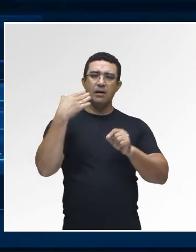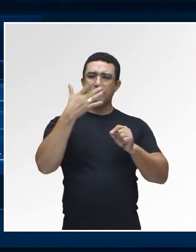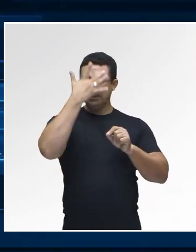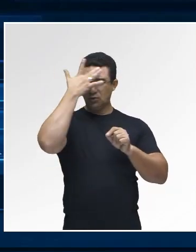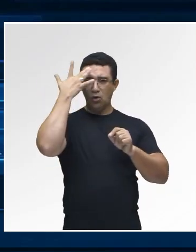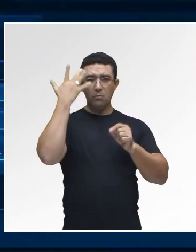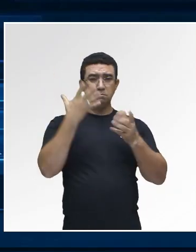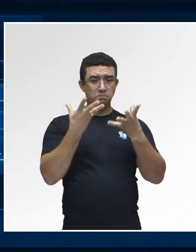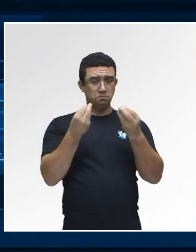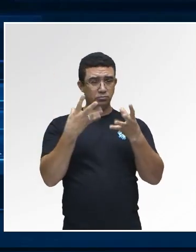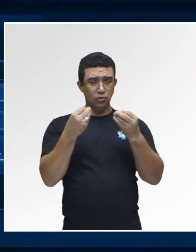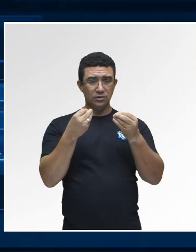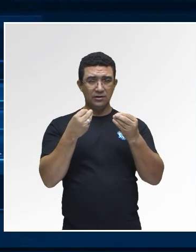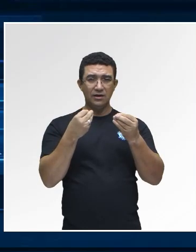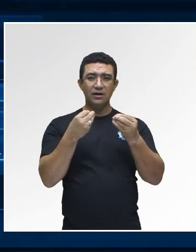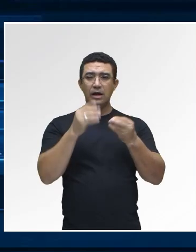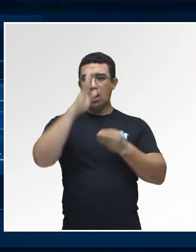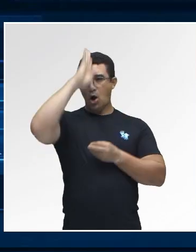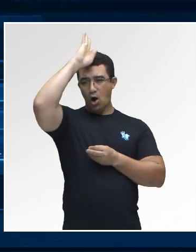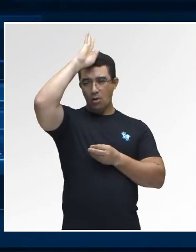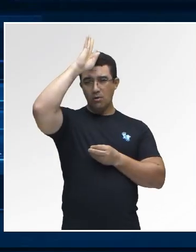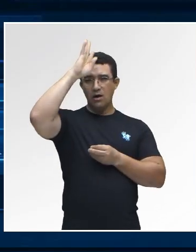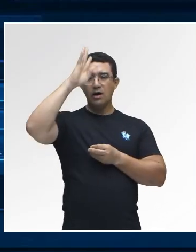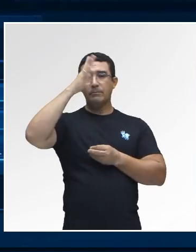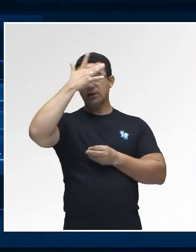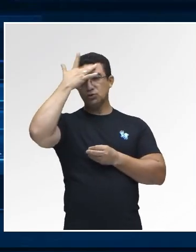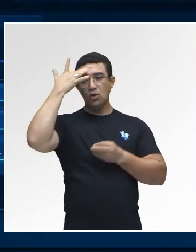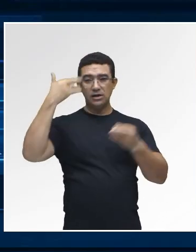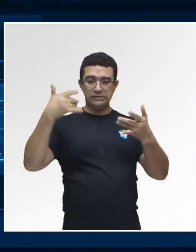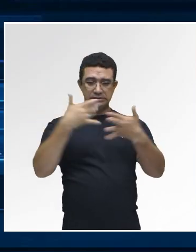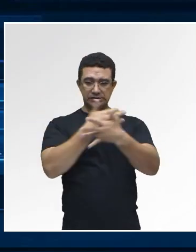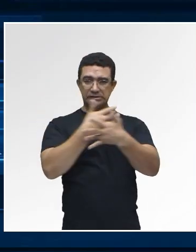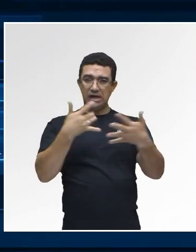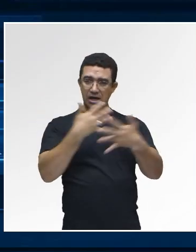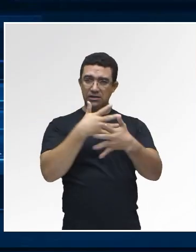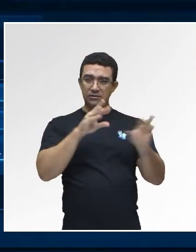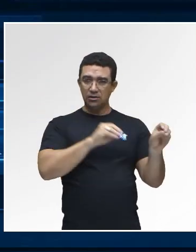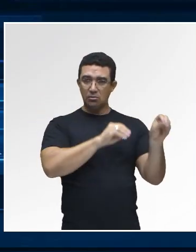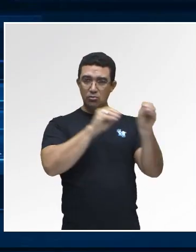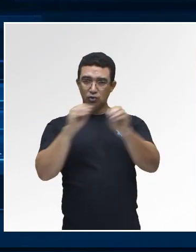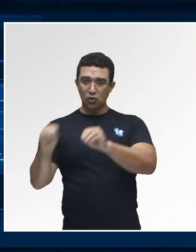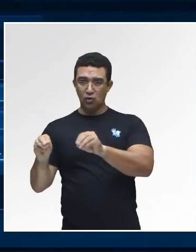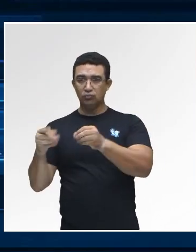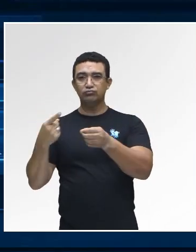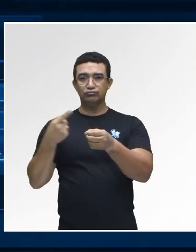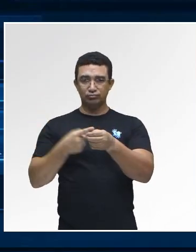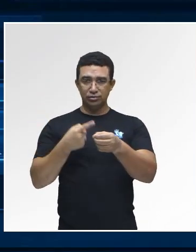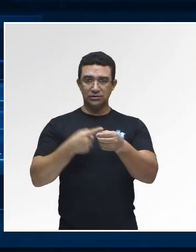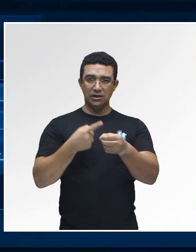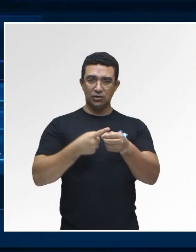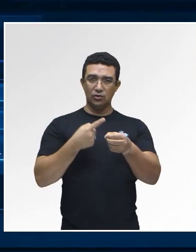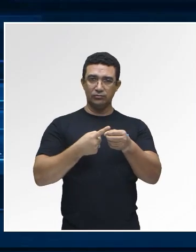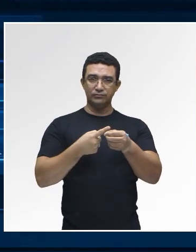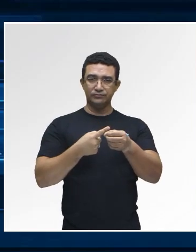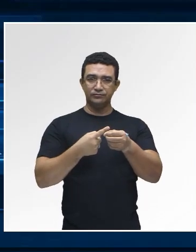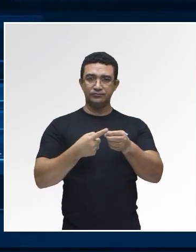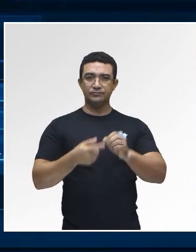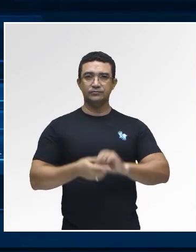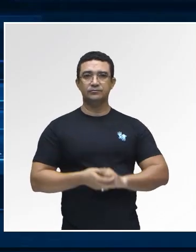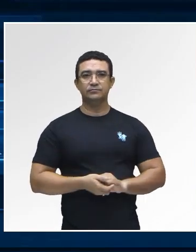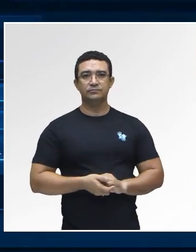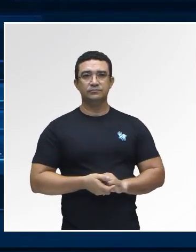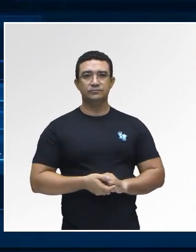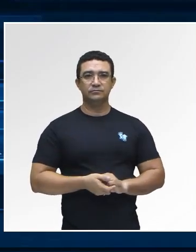economia. Então, todo aquele comércio romano, aquela jogada dos romanos e expansão nas